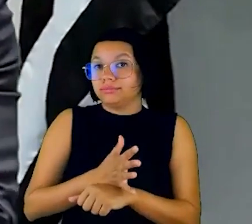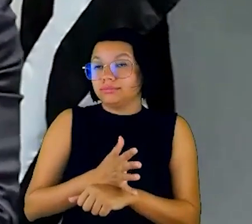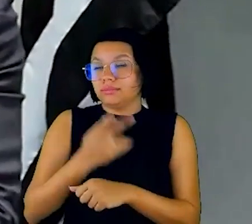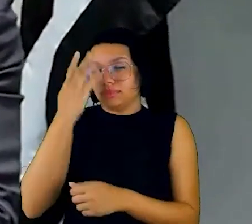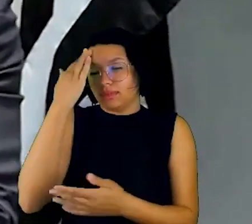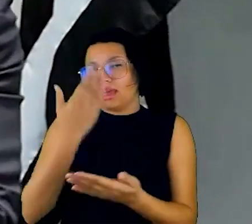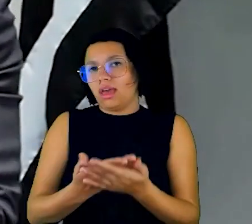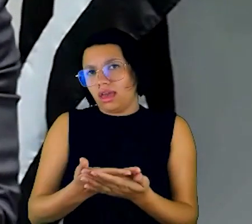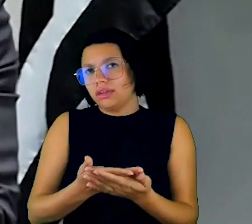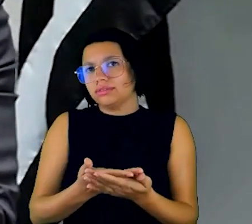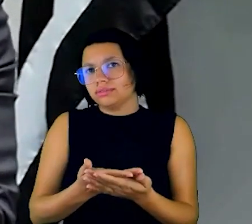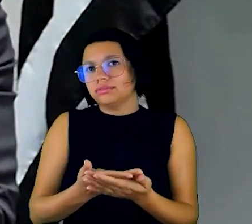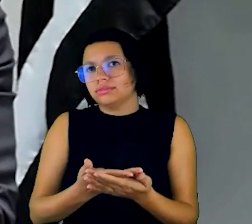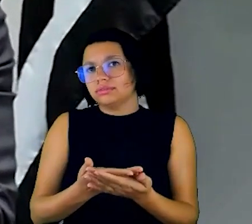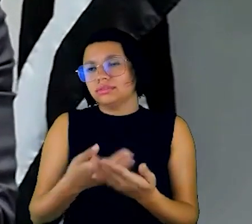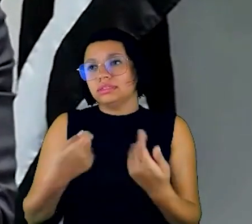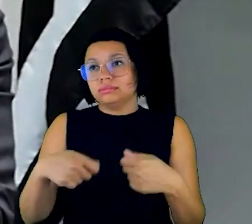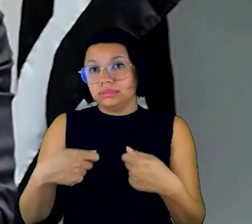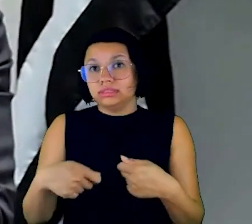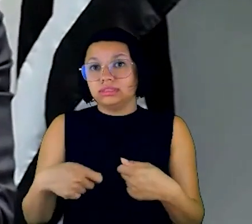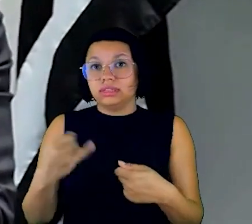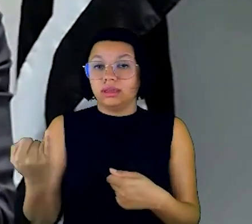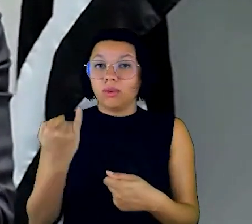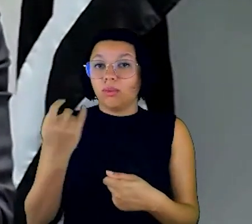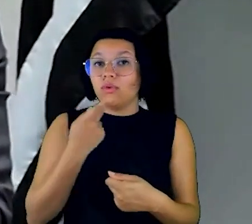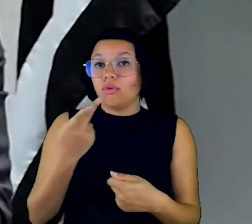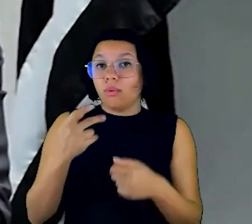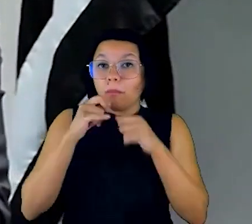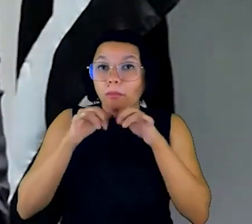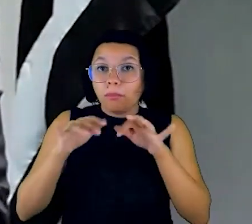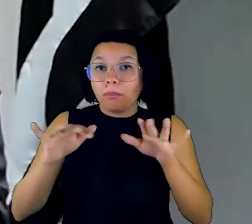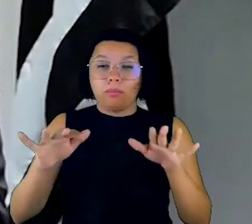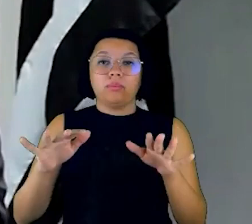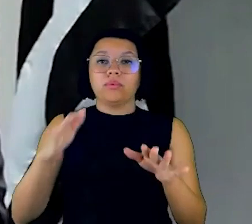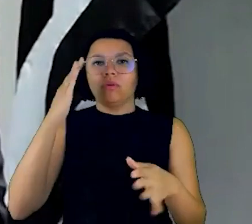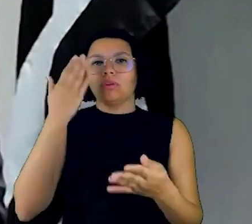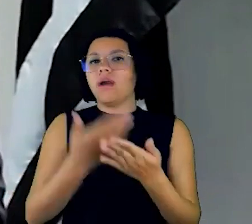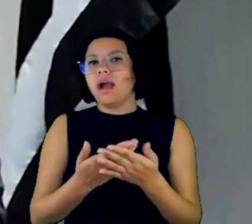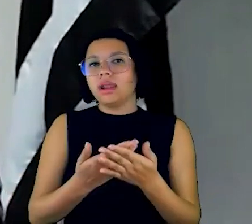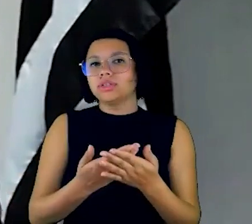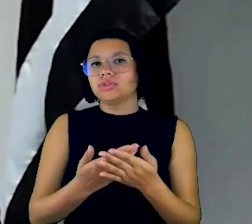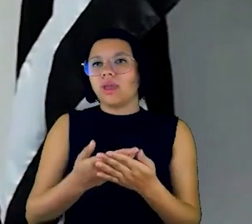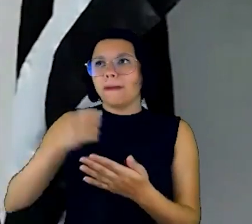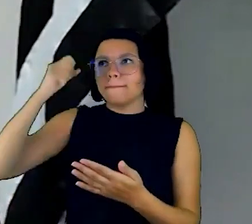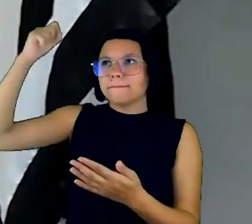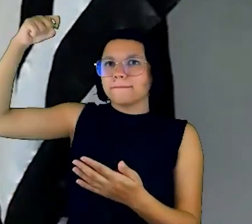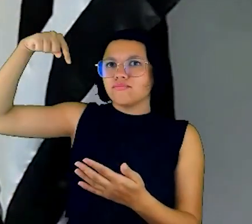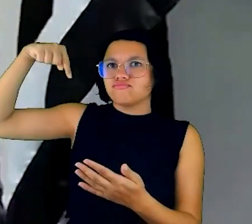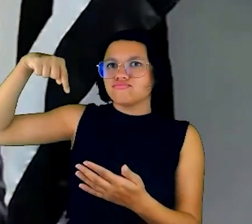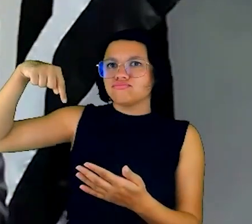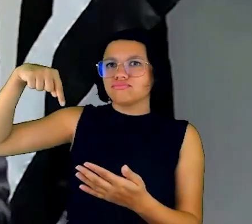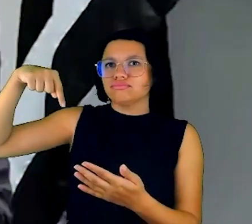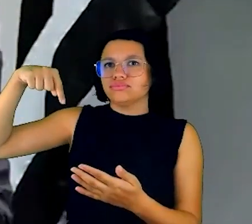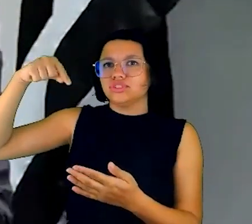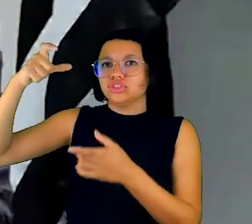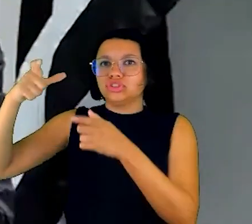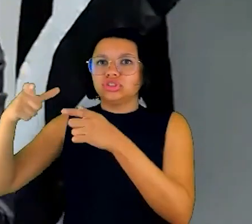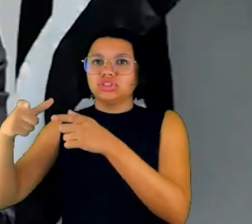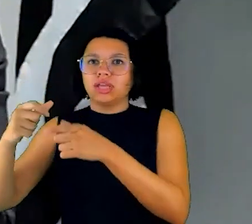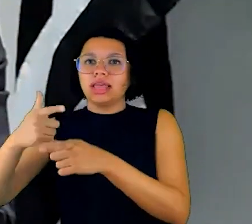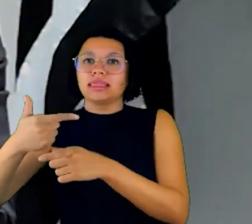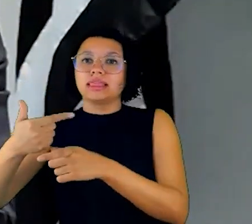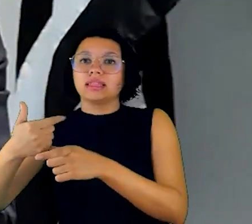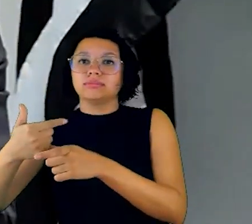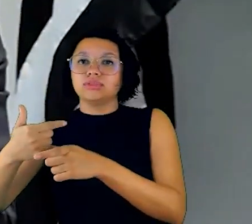E acredito que deva ser ressoante isso, né? Não acredito que o raio esteja caindo unicamente na 12ª